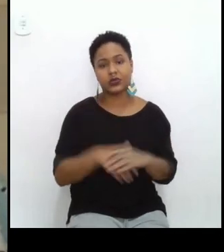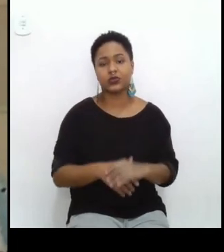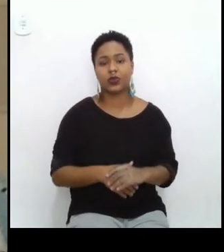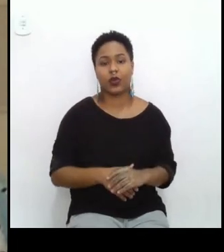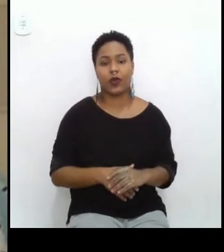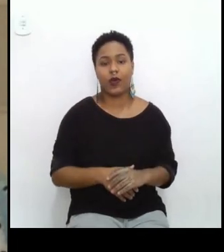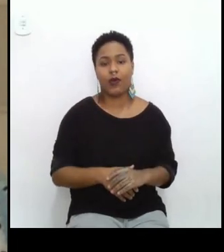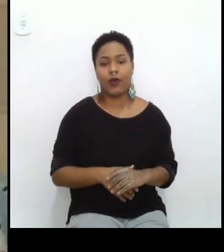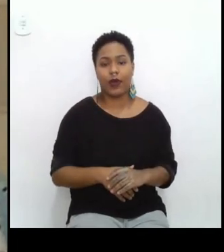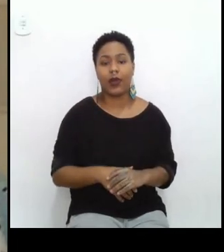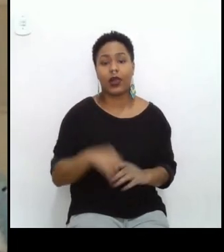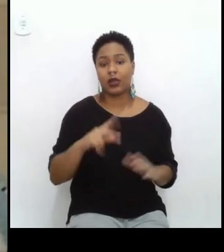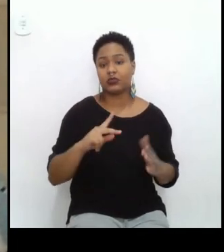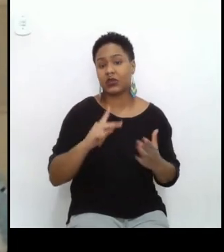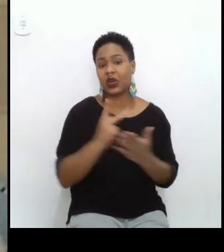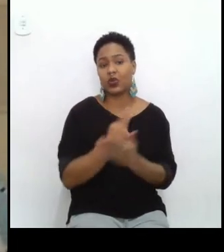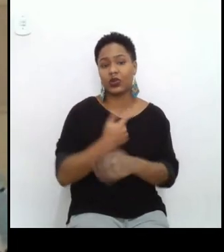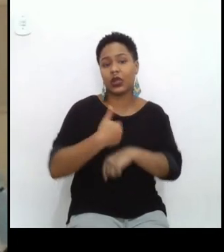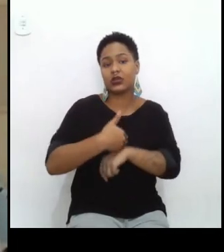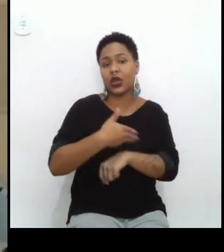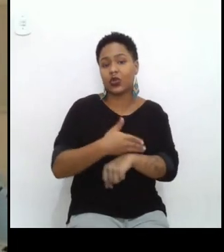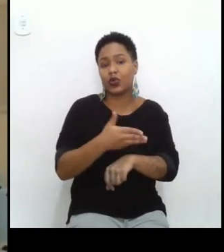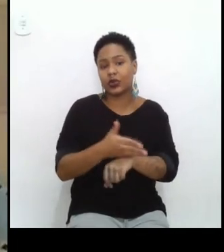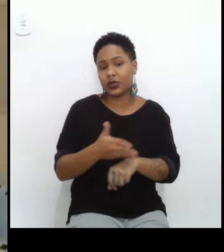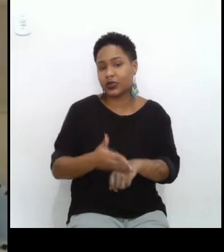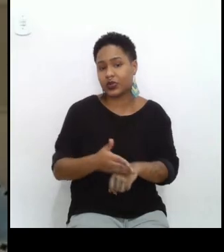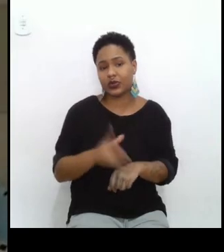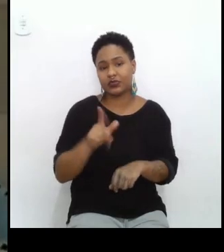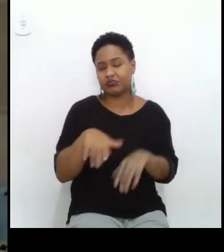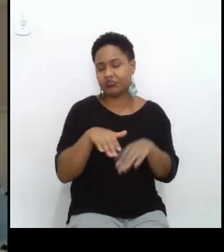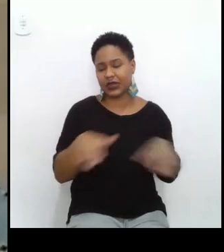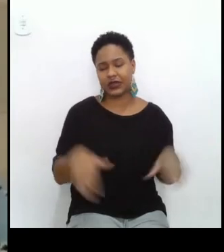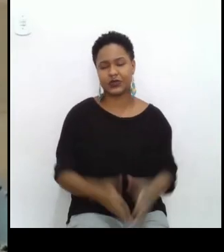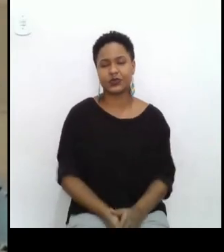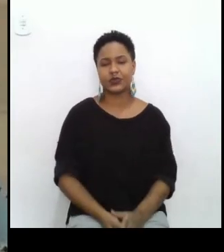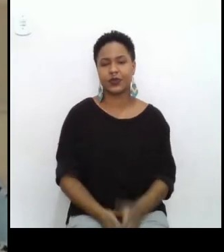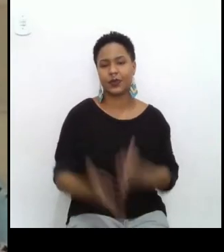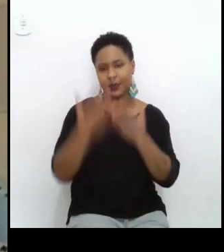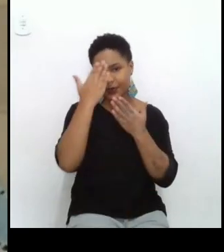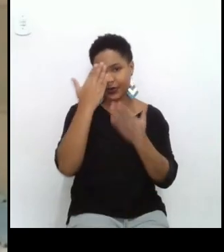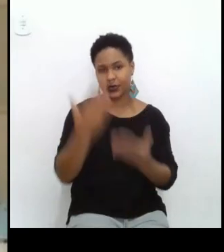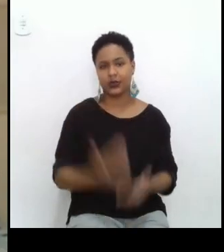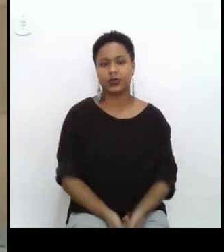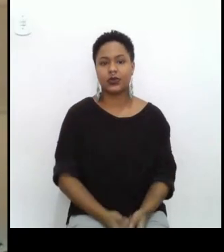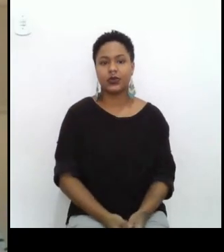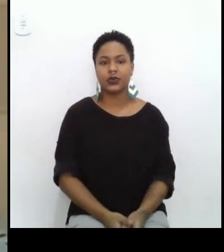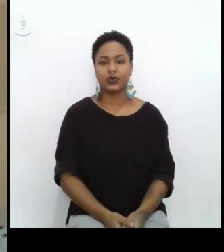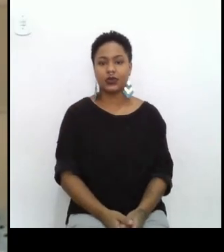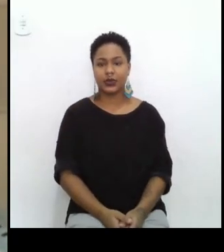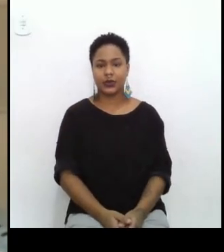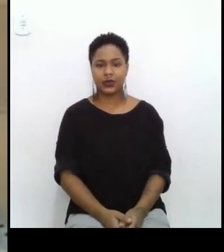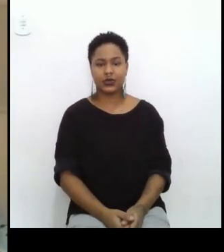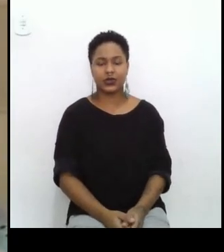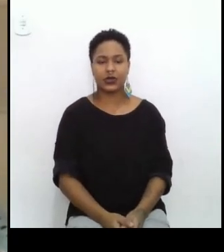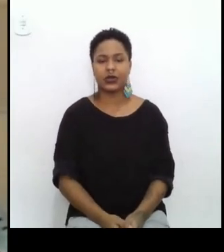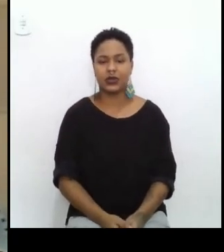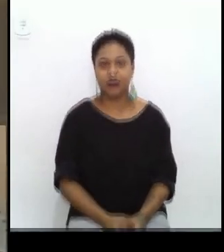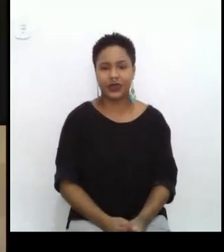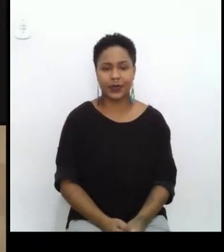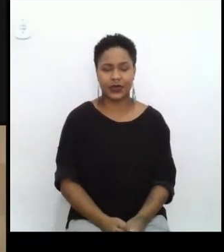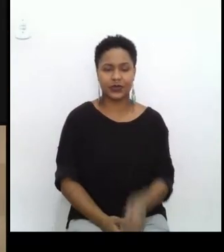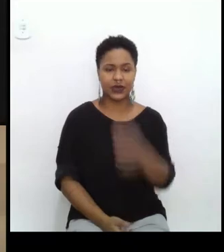isso acontece tem tudo isso obrigado obrigado Bruno